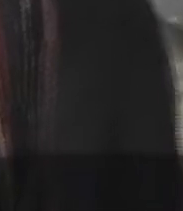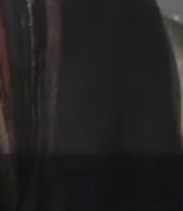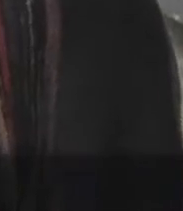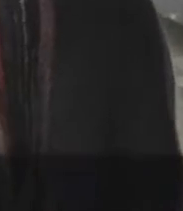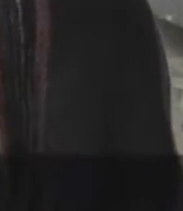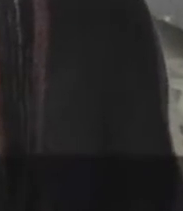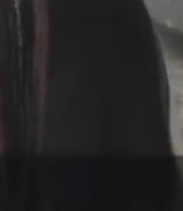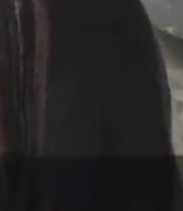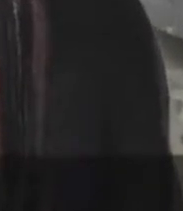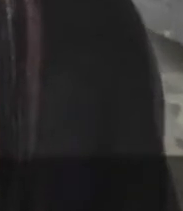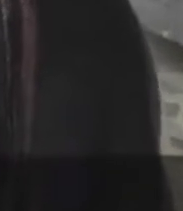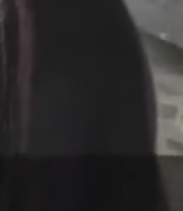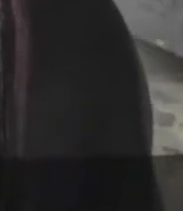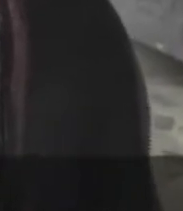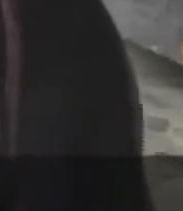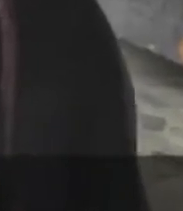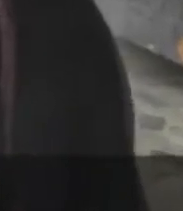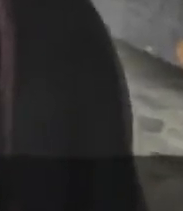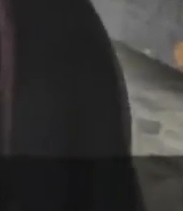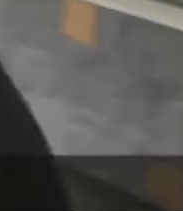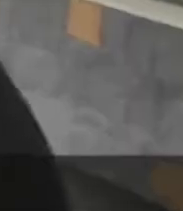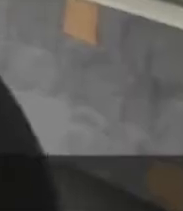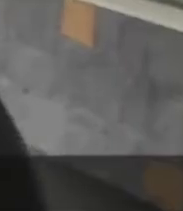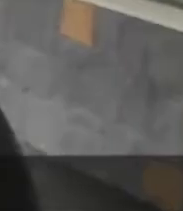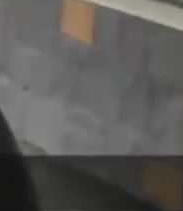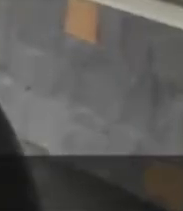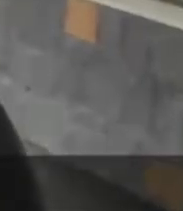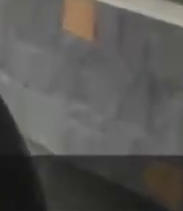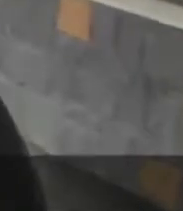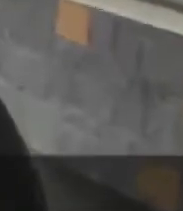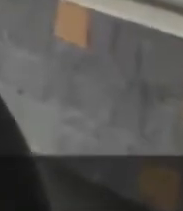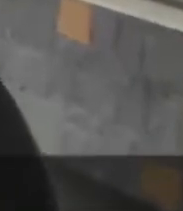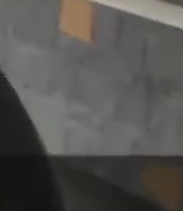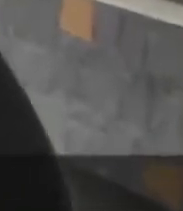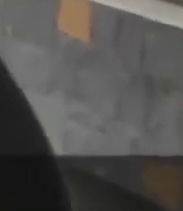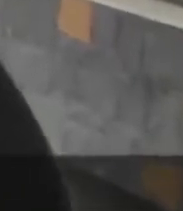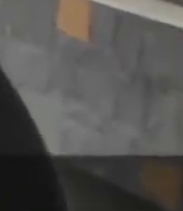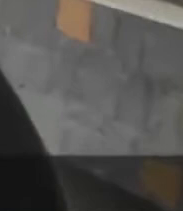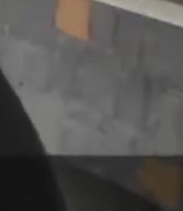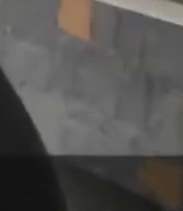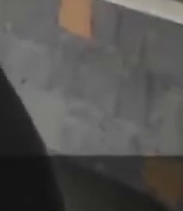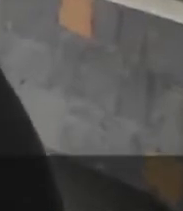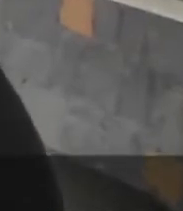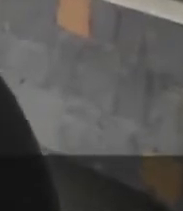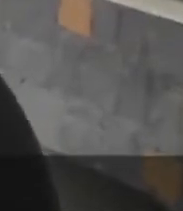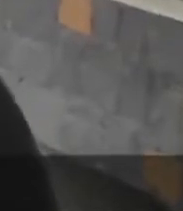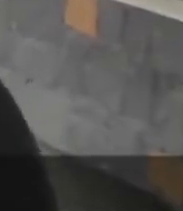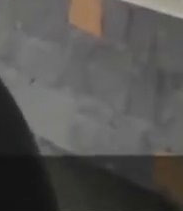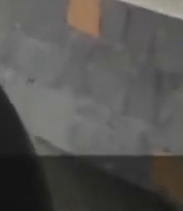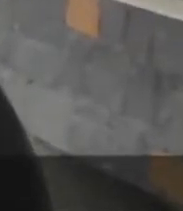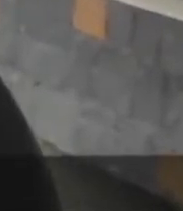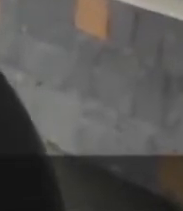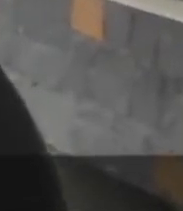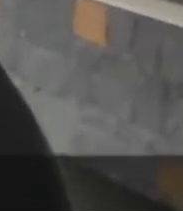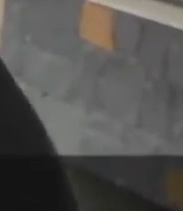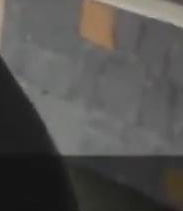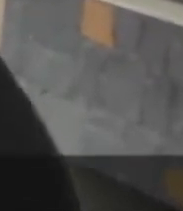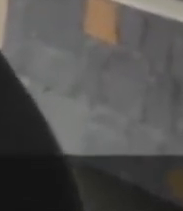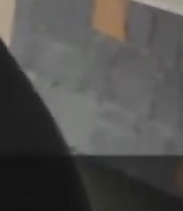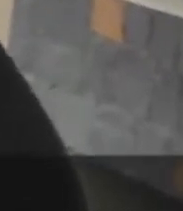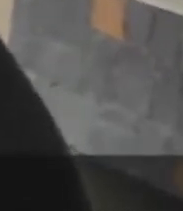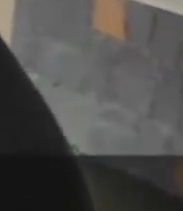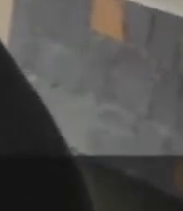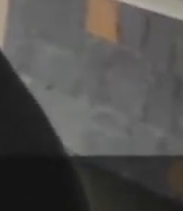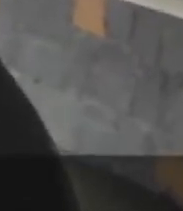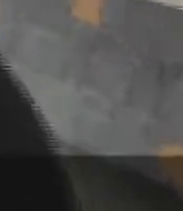para a comunidade cristã e evangélica do nosso estado. Nós entendemos o seguinte: nós só vamos conseguir cuidar de todo o nosso povo com